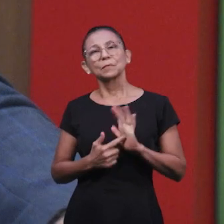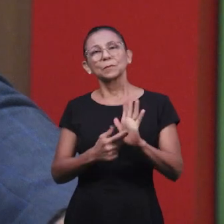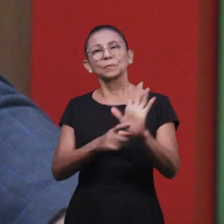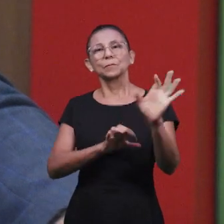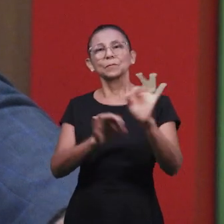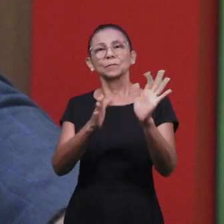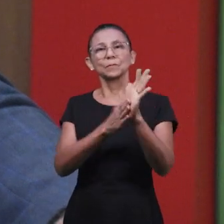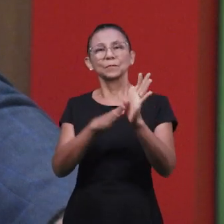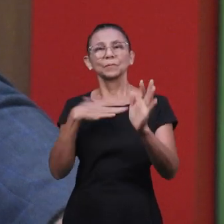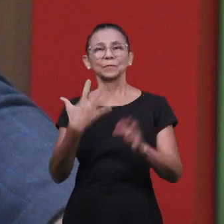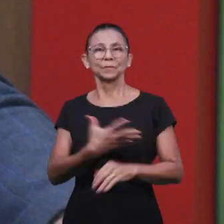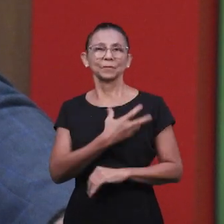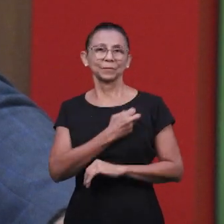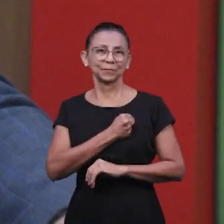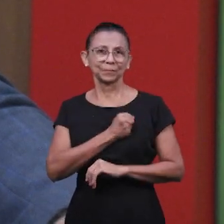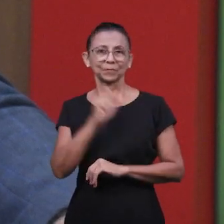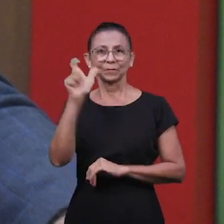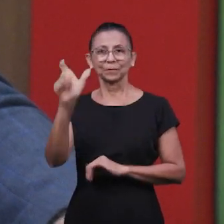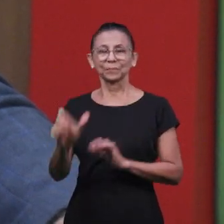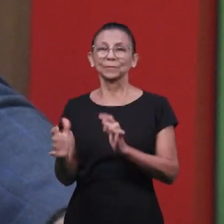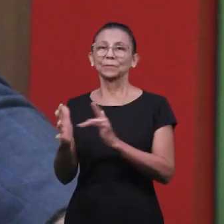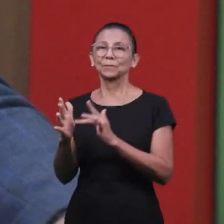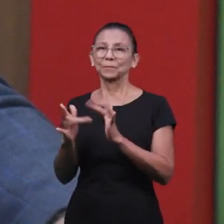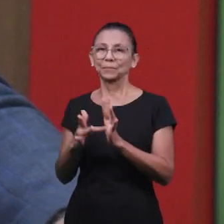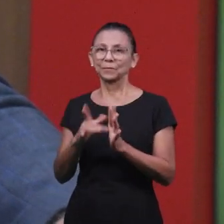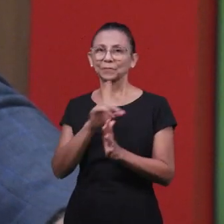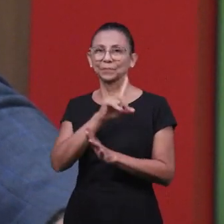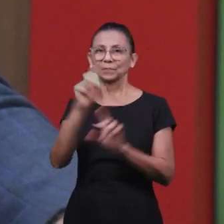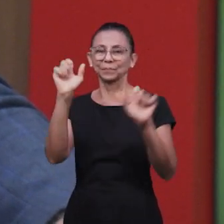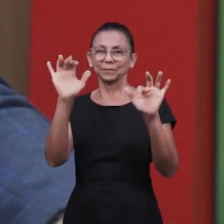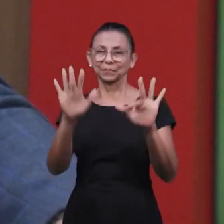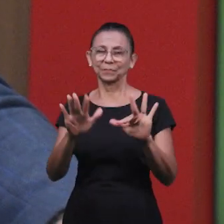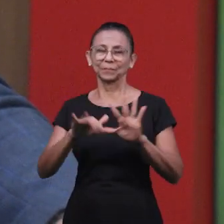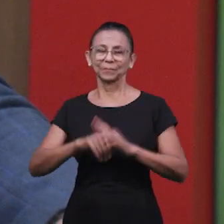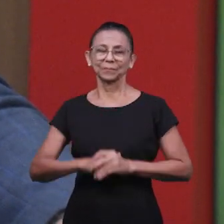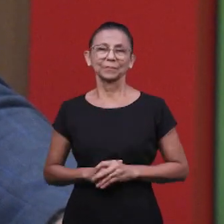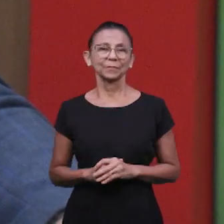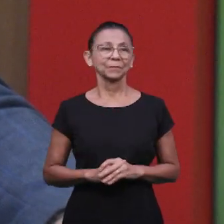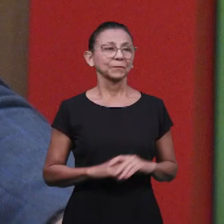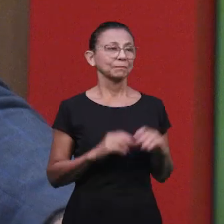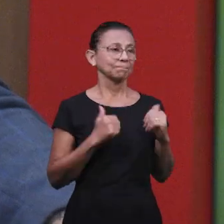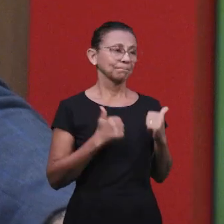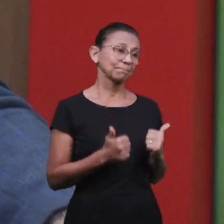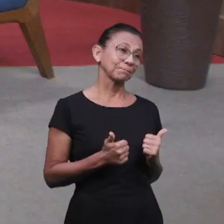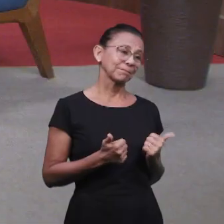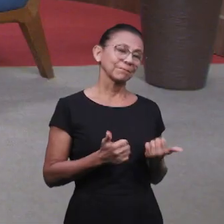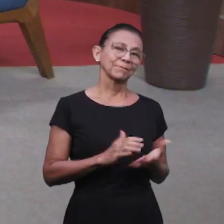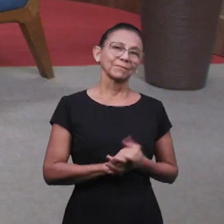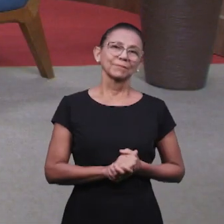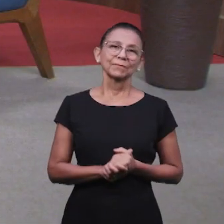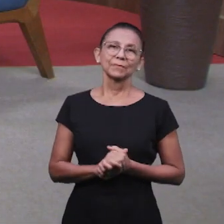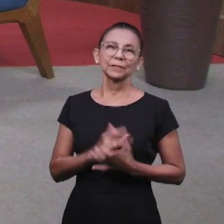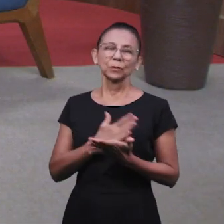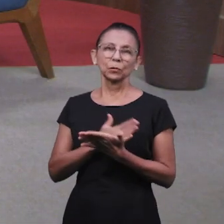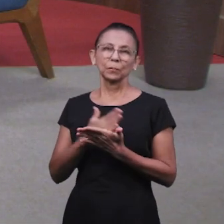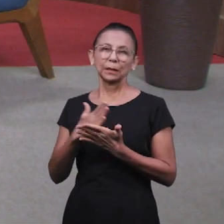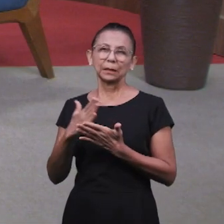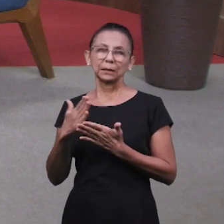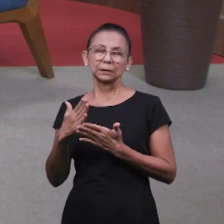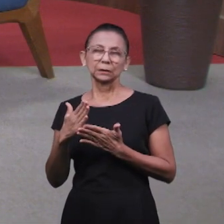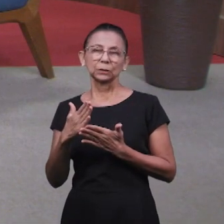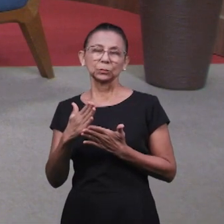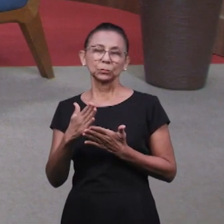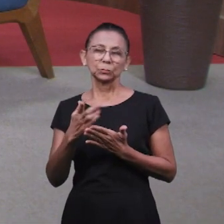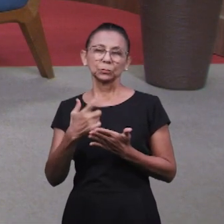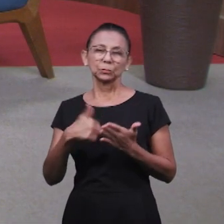através da salvação em Jesus. Que Deus te abençoe. Glória a Jesus. Bom,